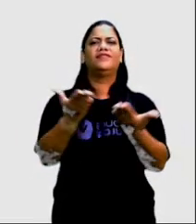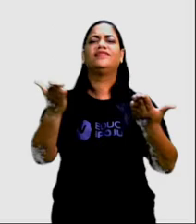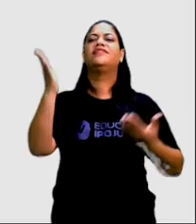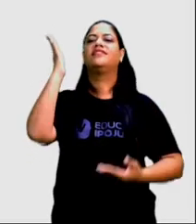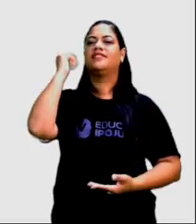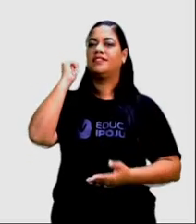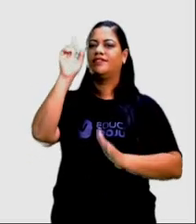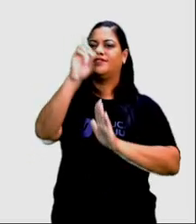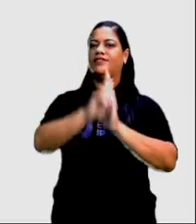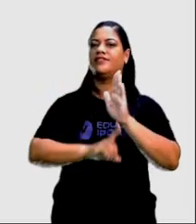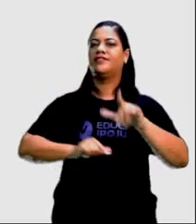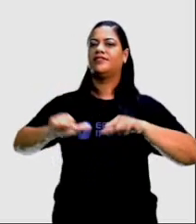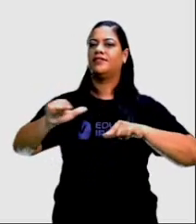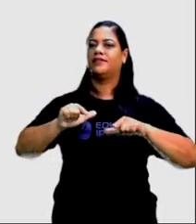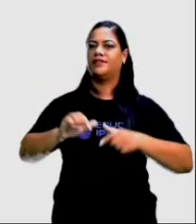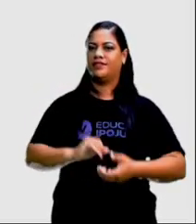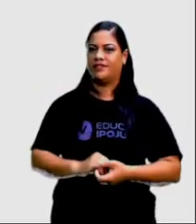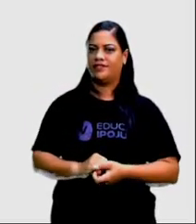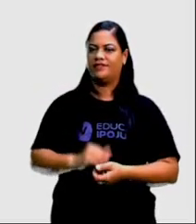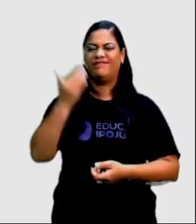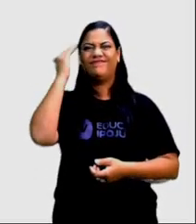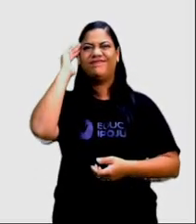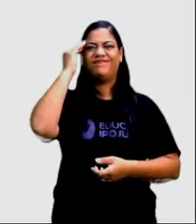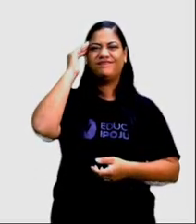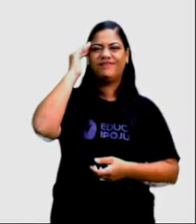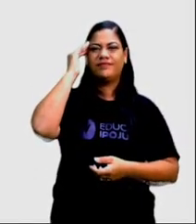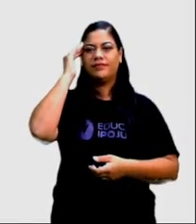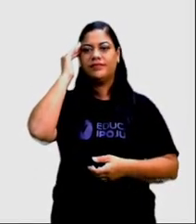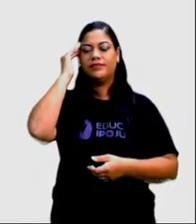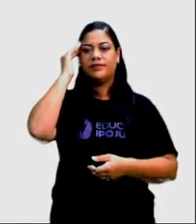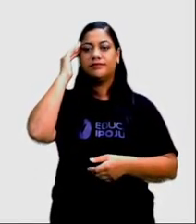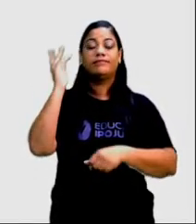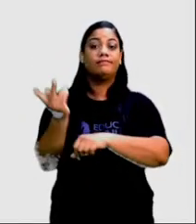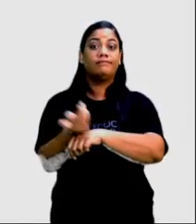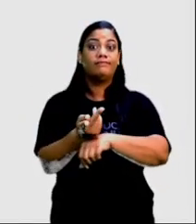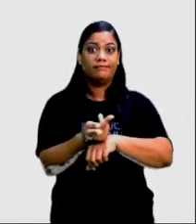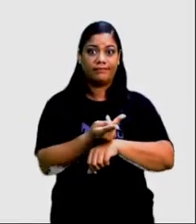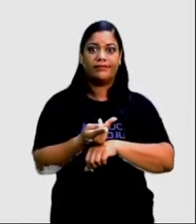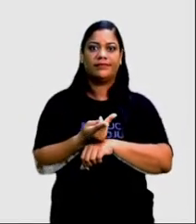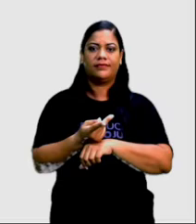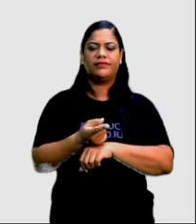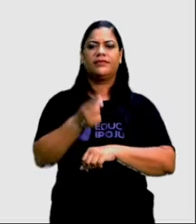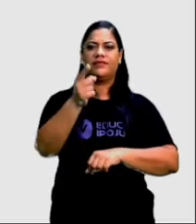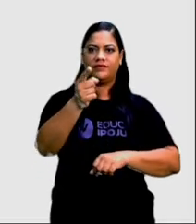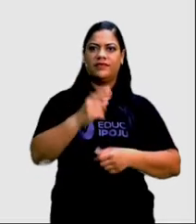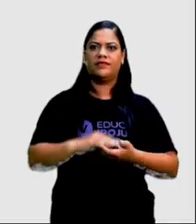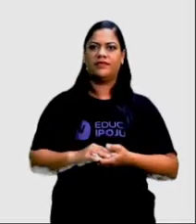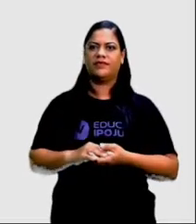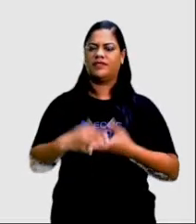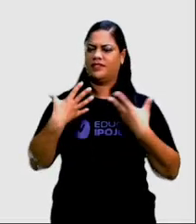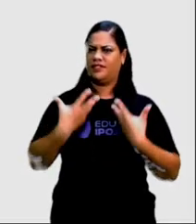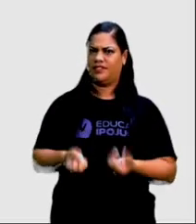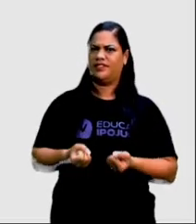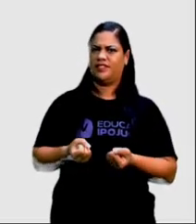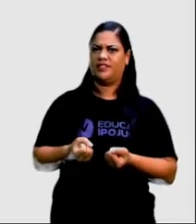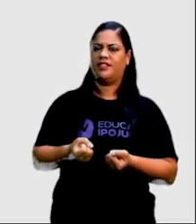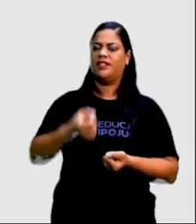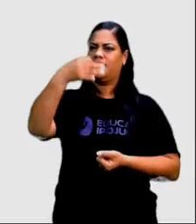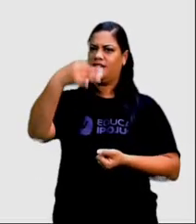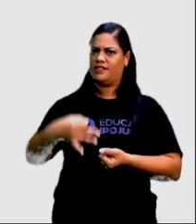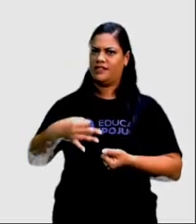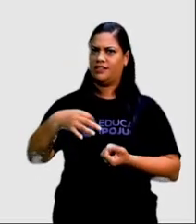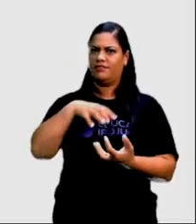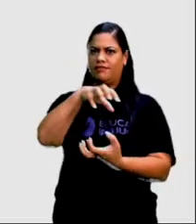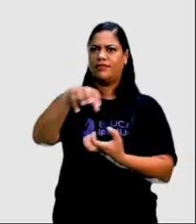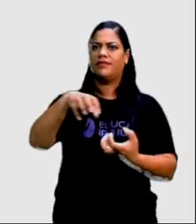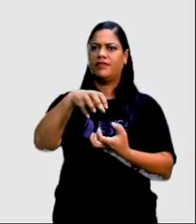vocês sabem sobre direitos dos trabalhadores? Se vocês não entenderem muita coisa, pesquisa. Você concorda com a greve? A gente falou que a greve